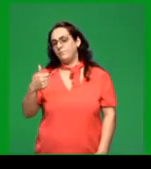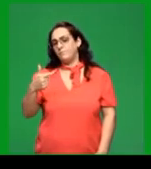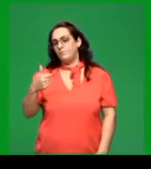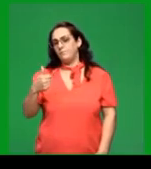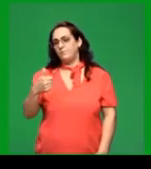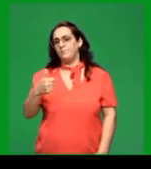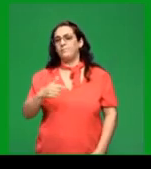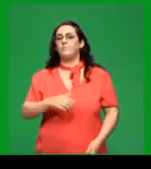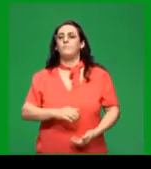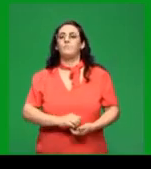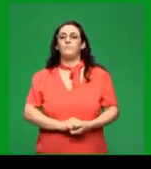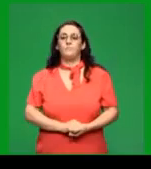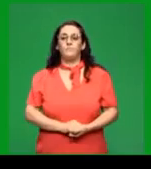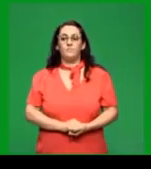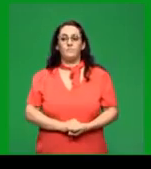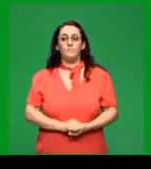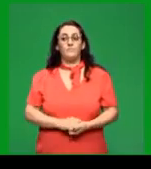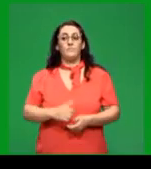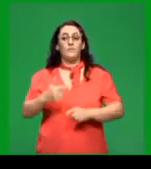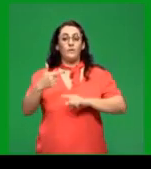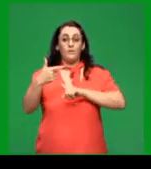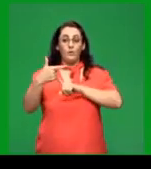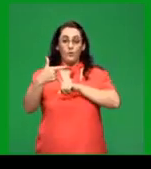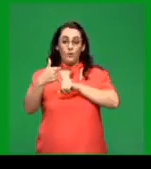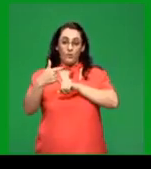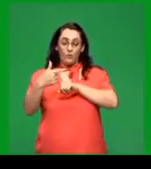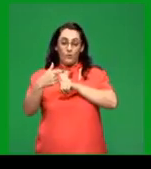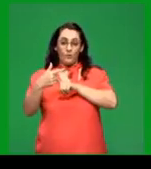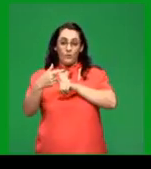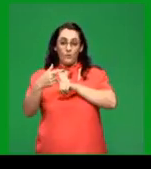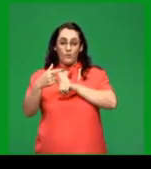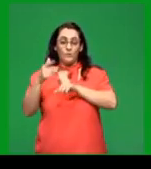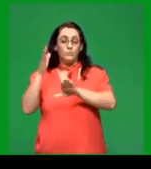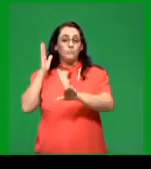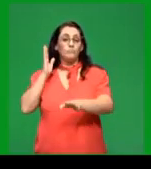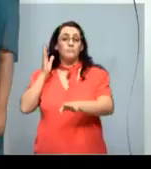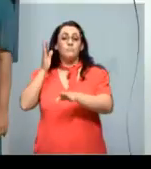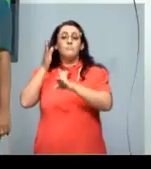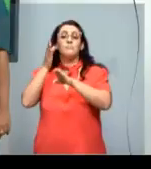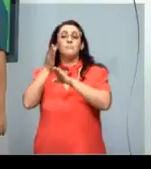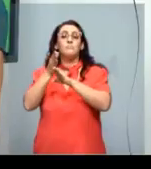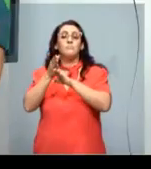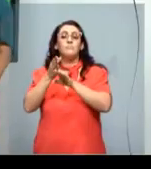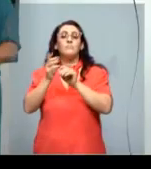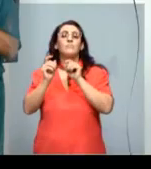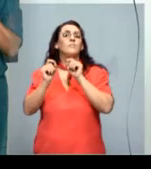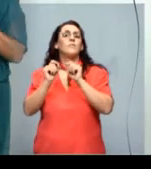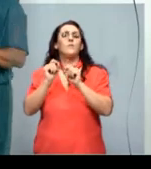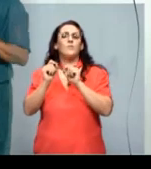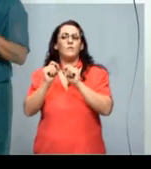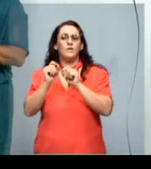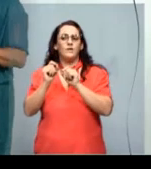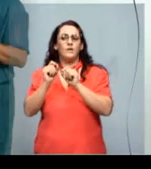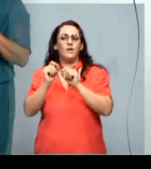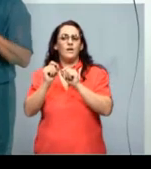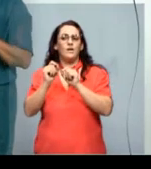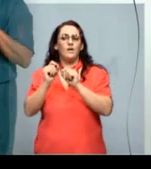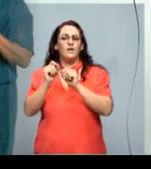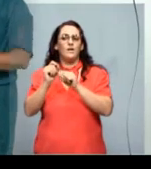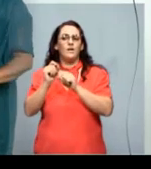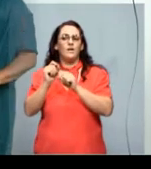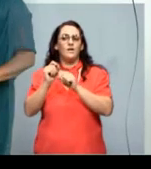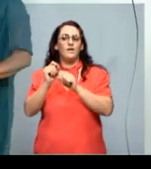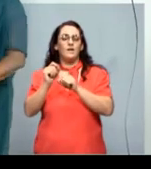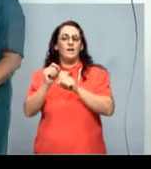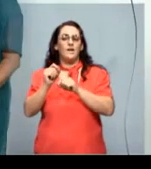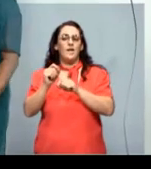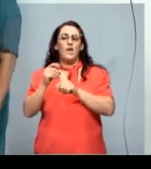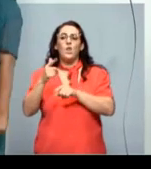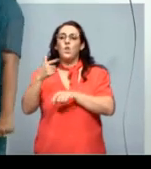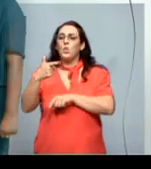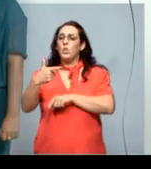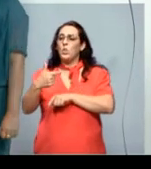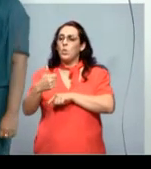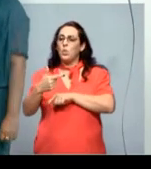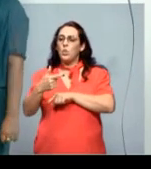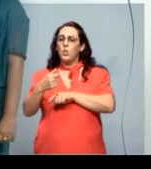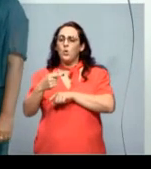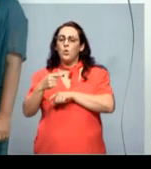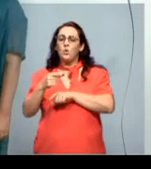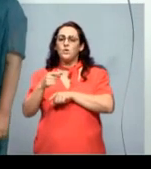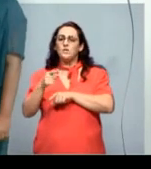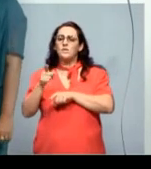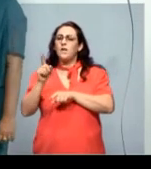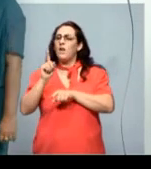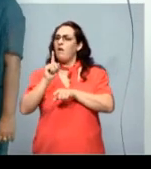12. Ó, 12, então, não, esse não aqui nega, né? Não é múltiplo